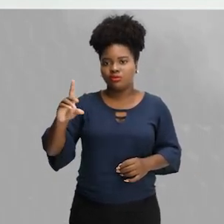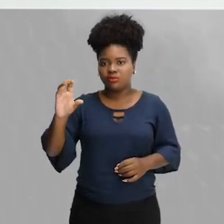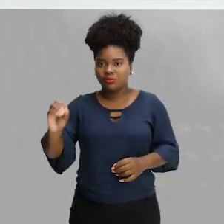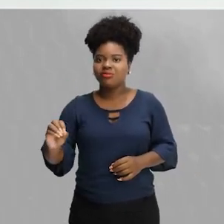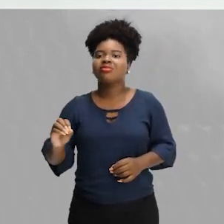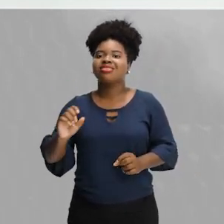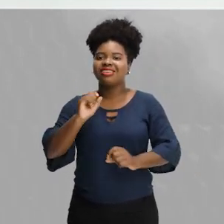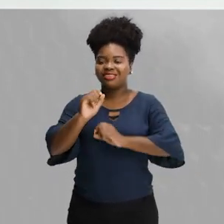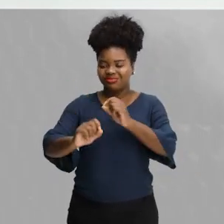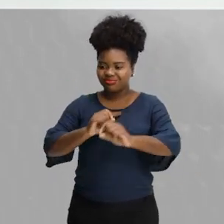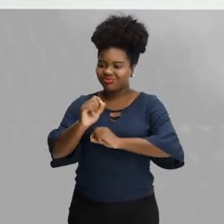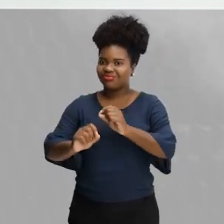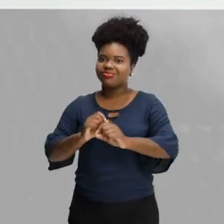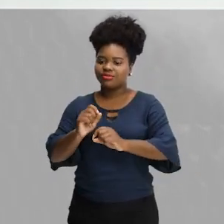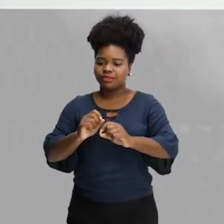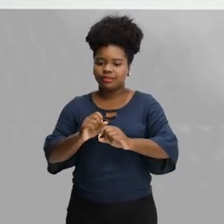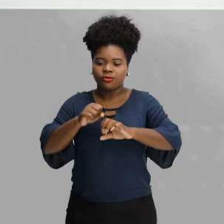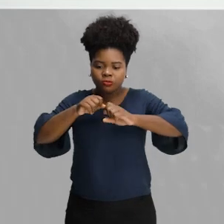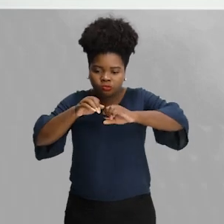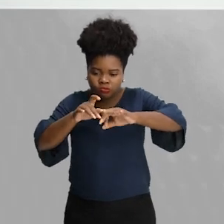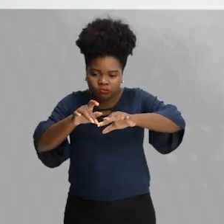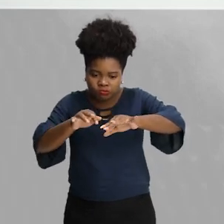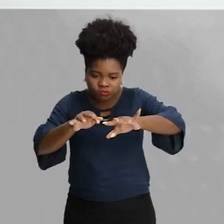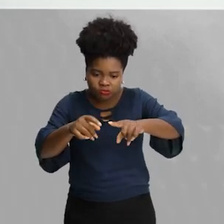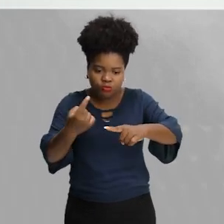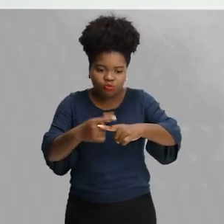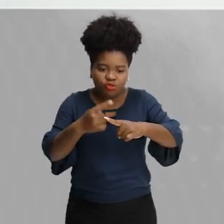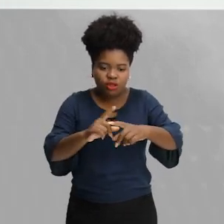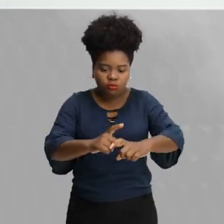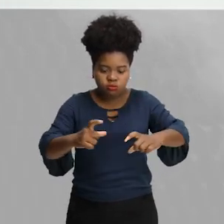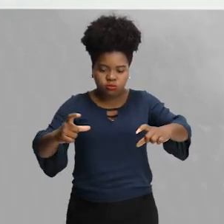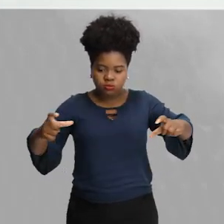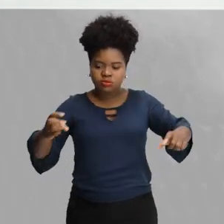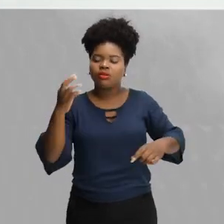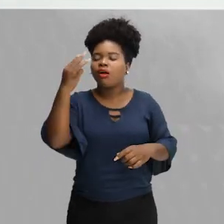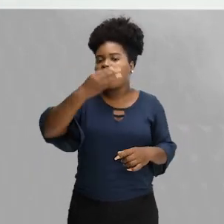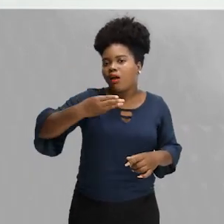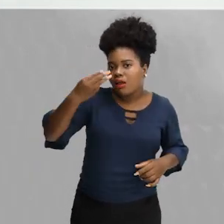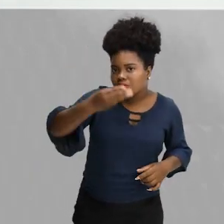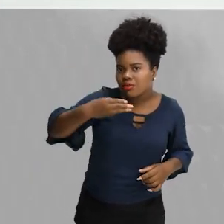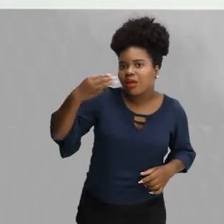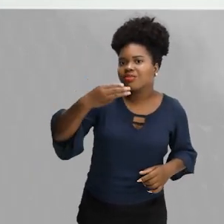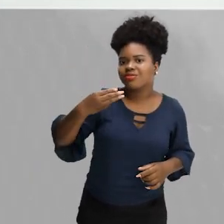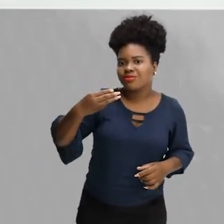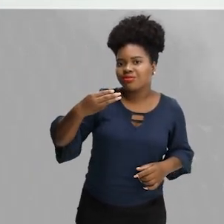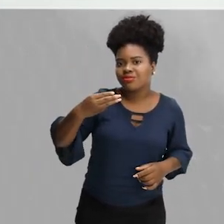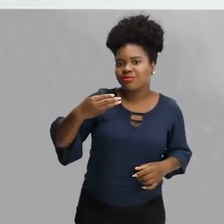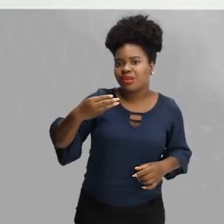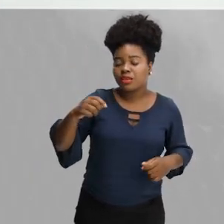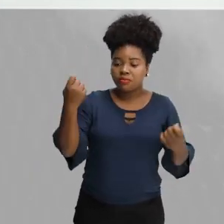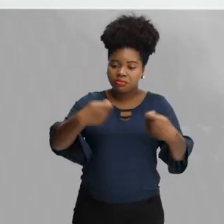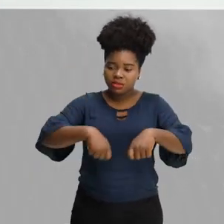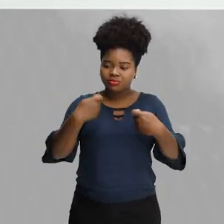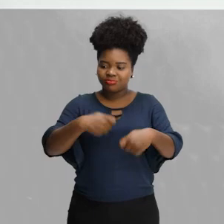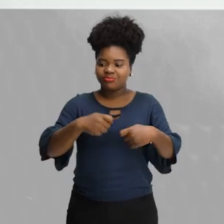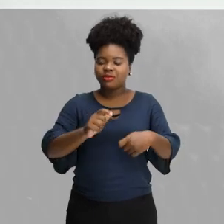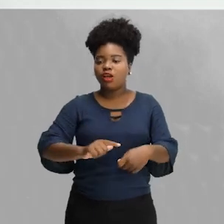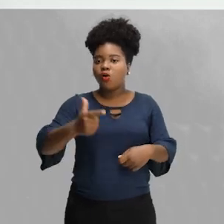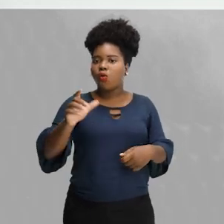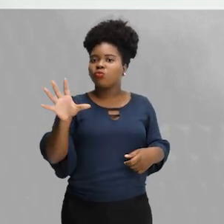da expansão das plantations, por conta da expansão do açúcar, por exemplo. Então, ele teve que ocupar terras que ainda não tinham